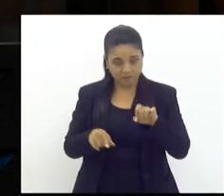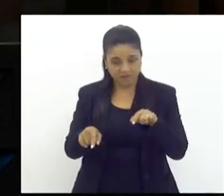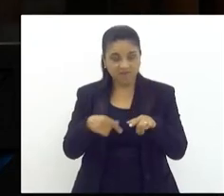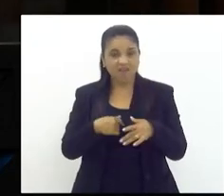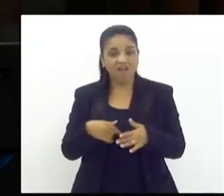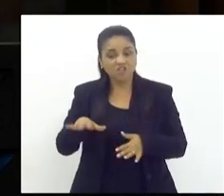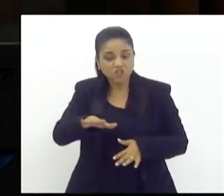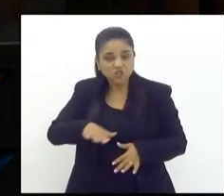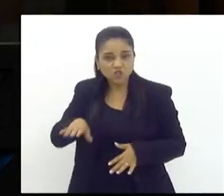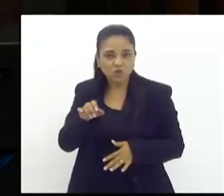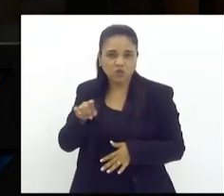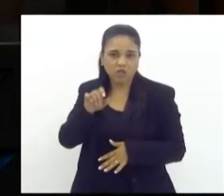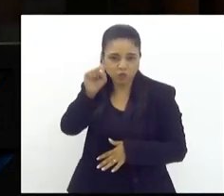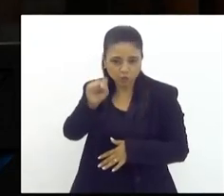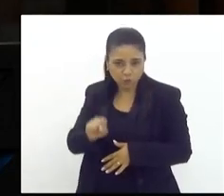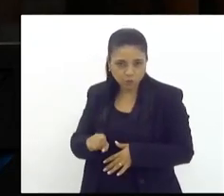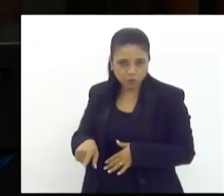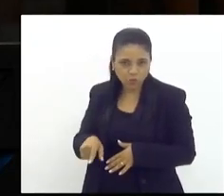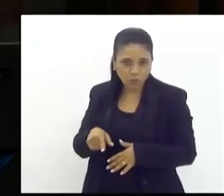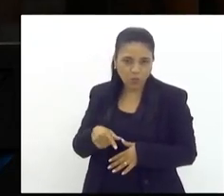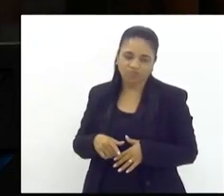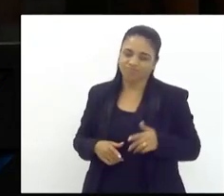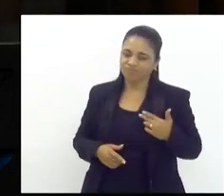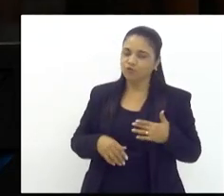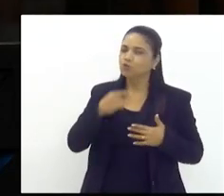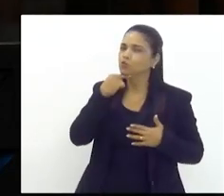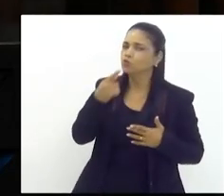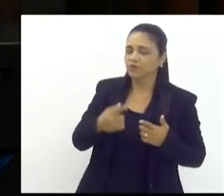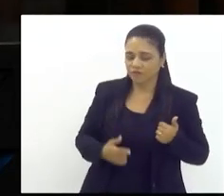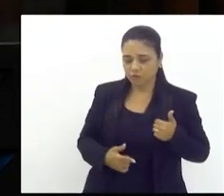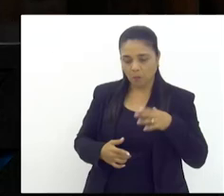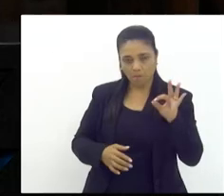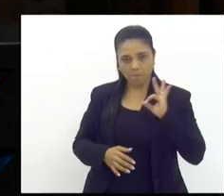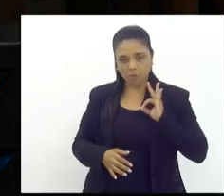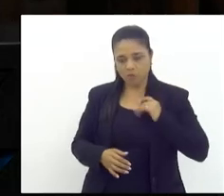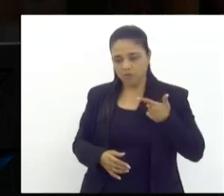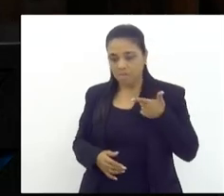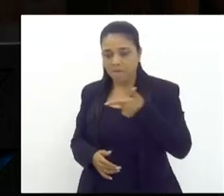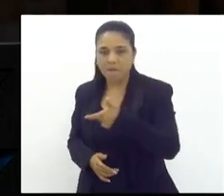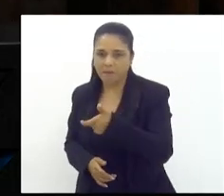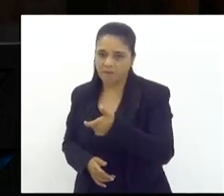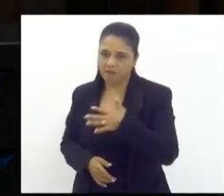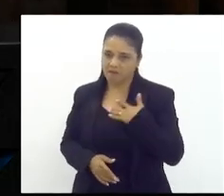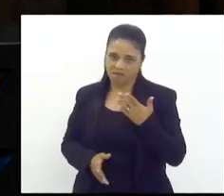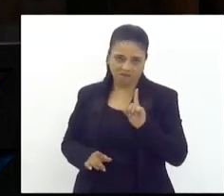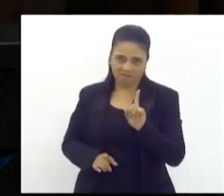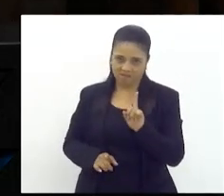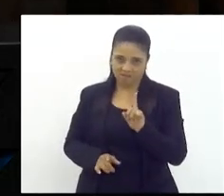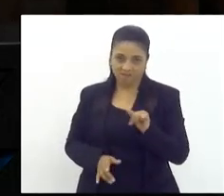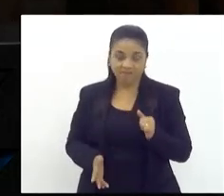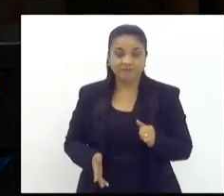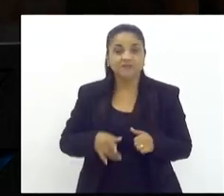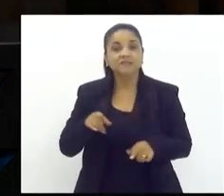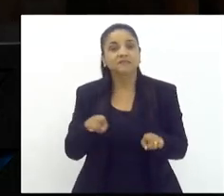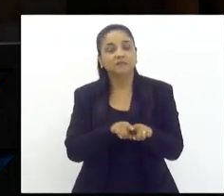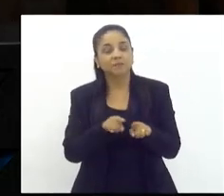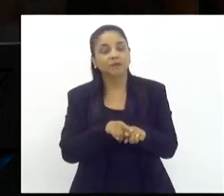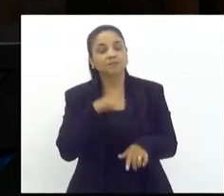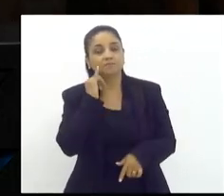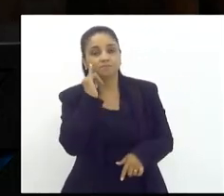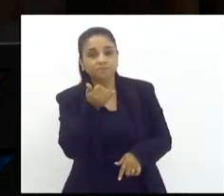na zona sul não entrariam atirando lembrar também da